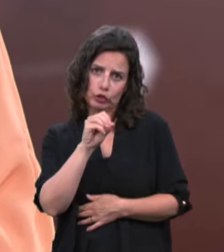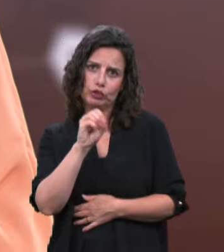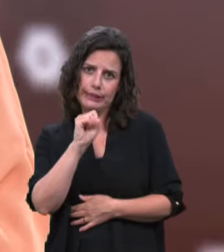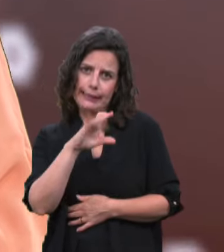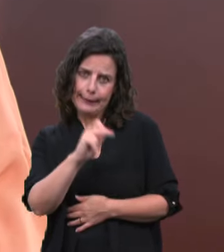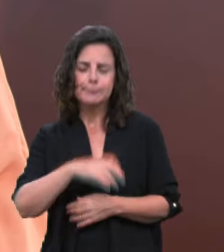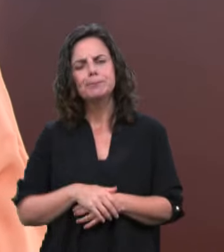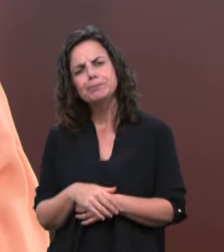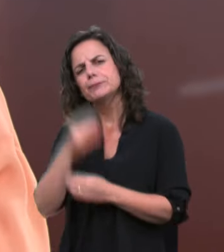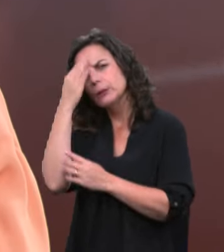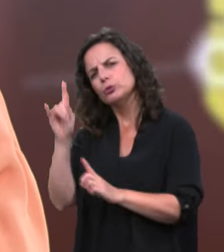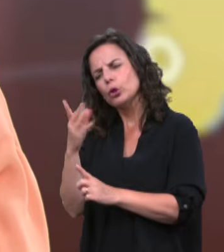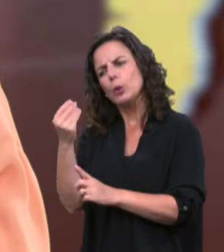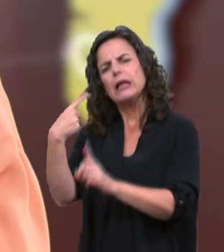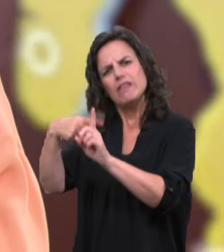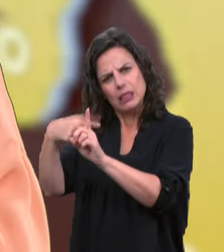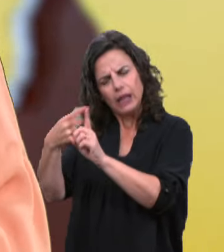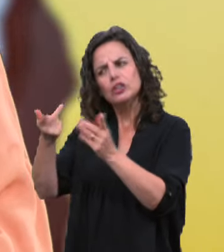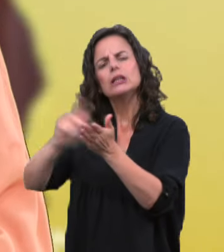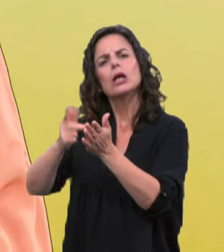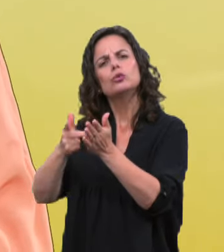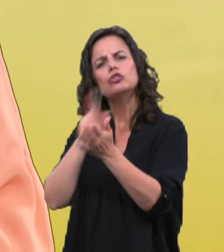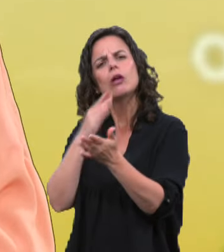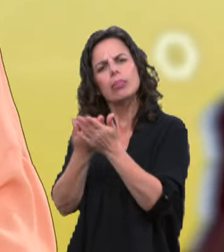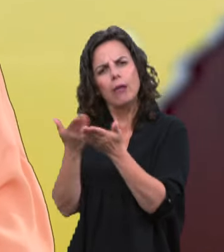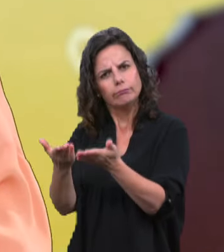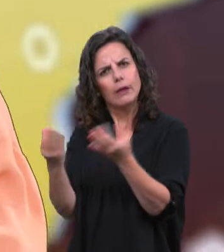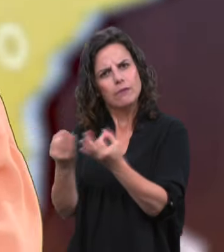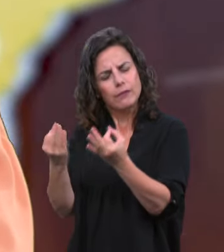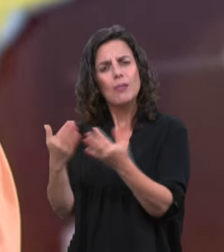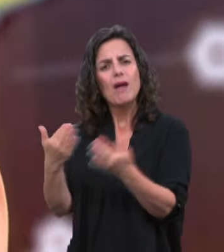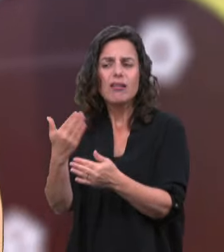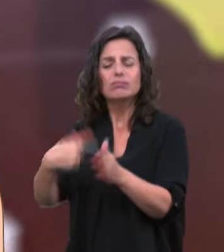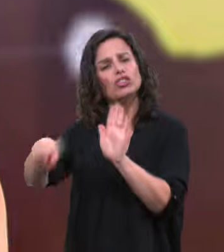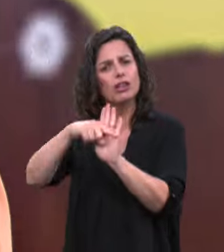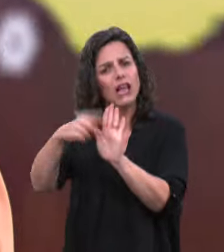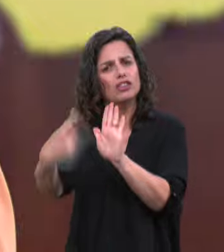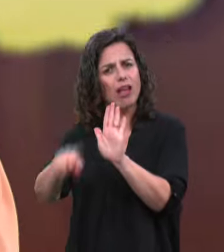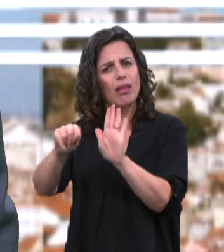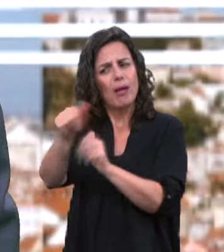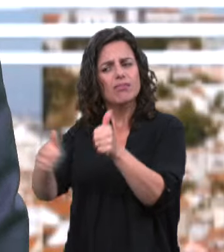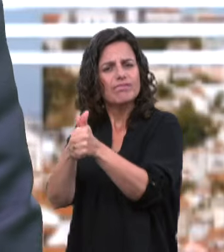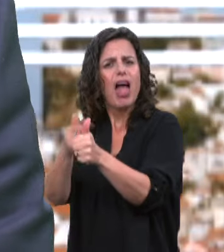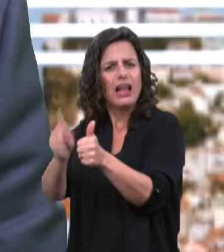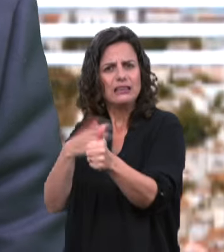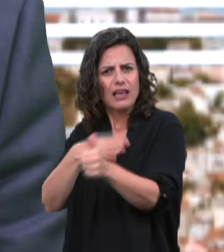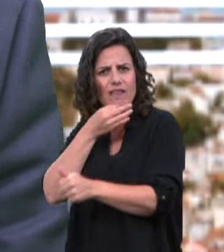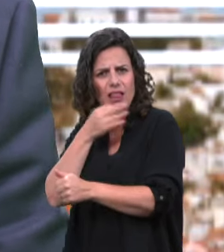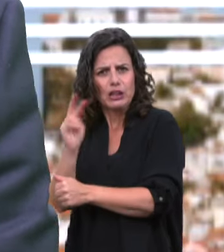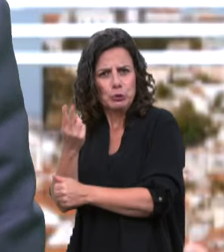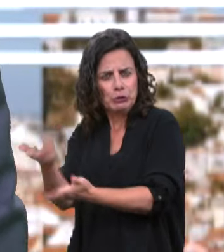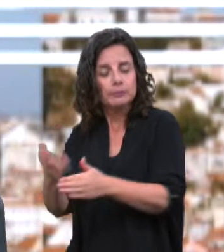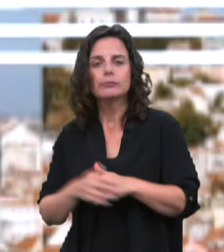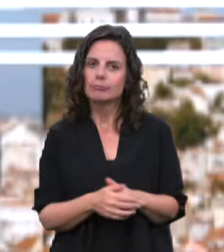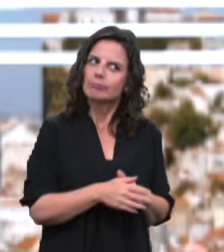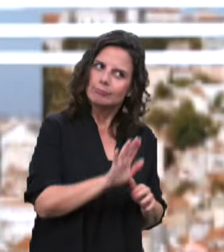são muitas as vantagens que estas tecnologias trouxeram, mas também há desvantagens. Quer falar-me delas?